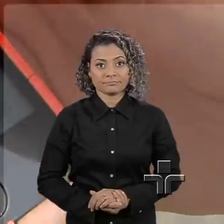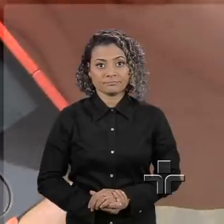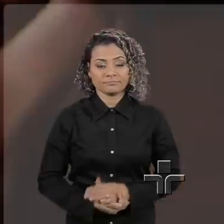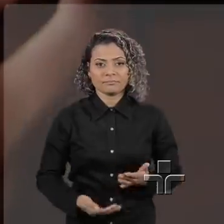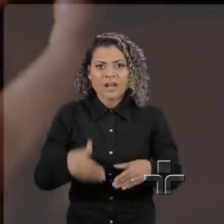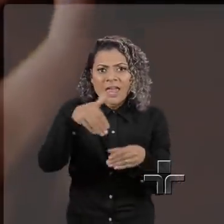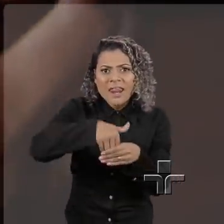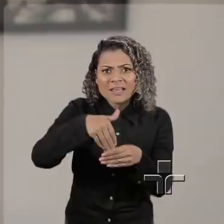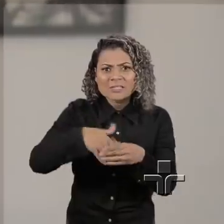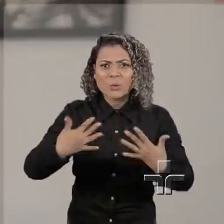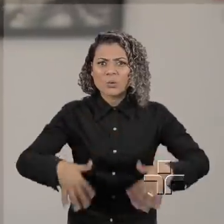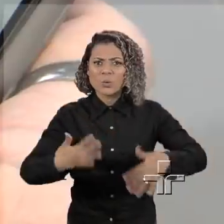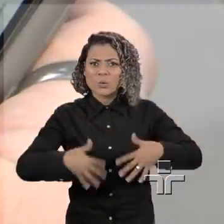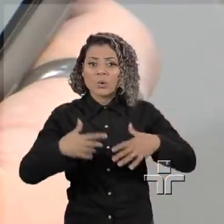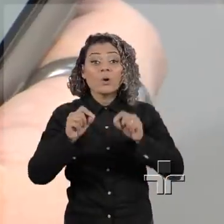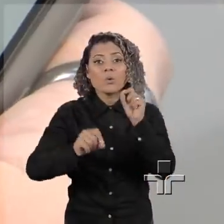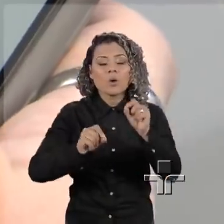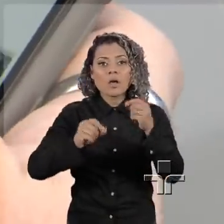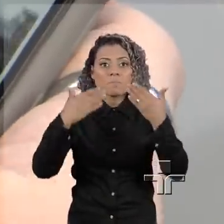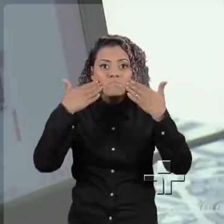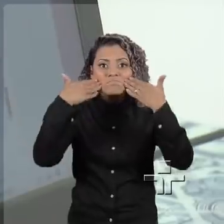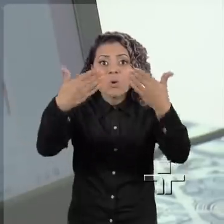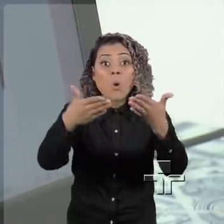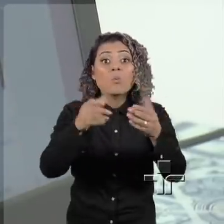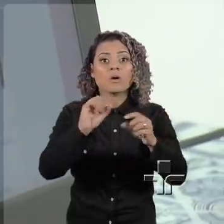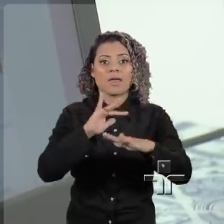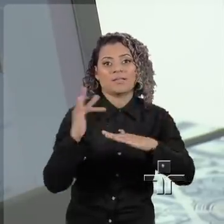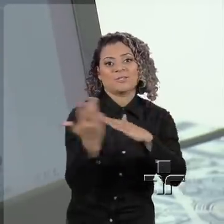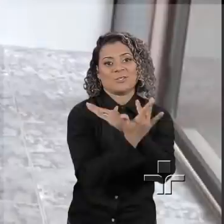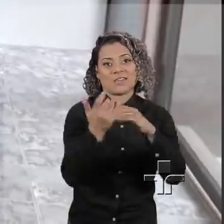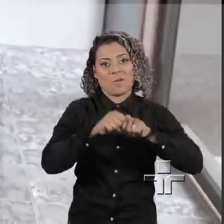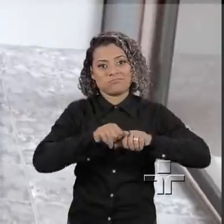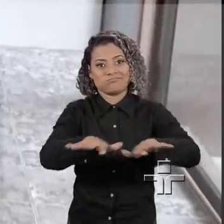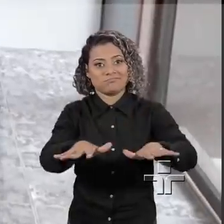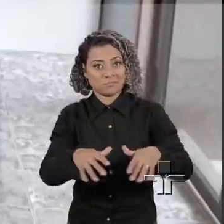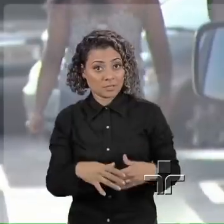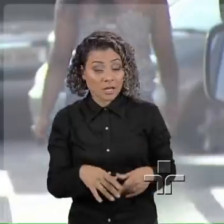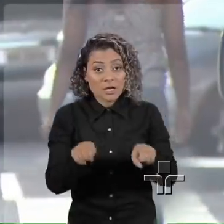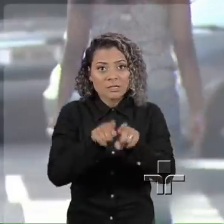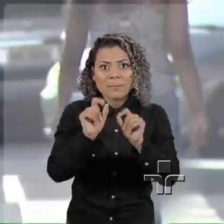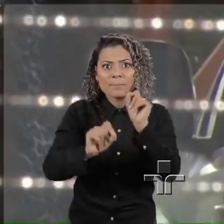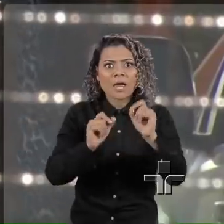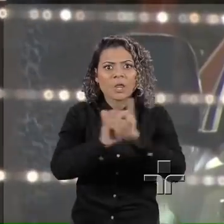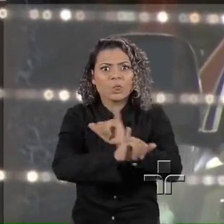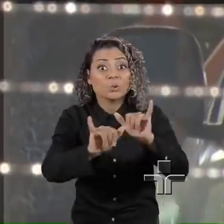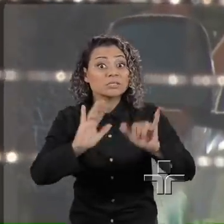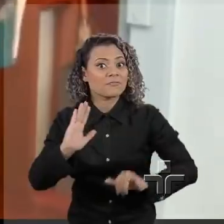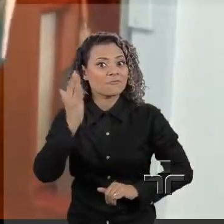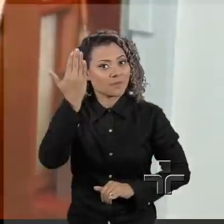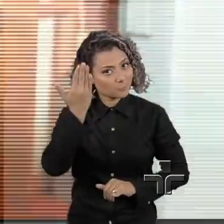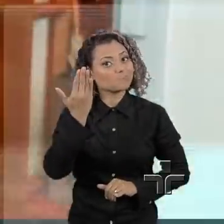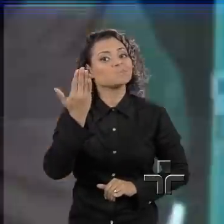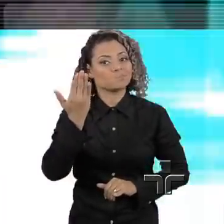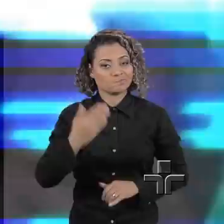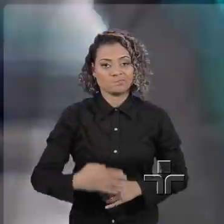Uma eleição marcada pelo protagonismo das redes sociais. E de muitas notícias